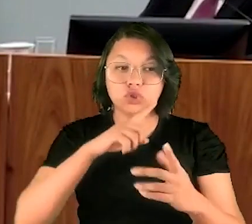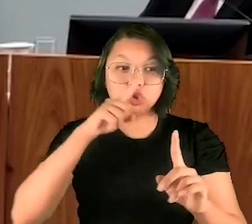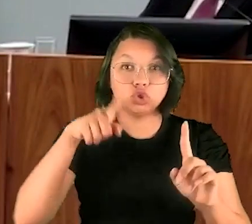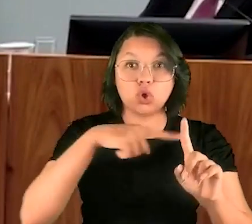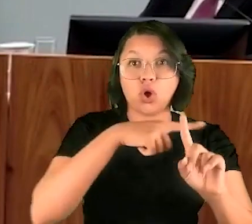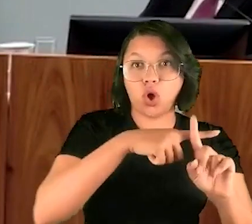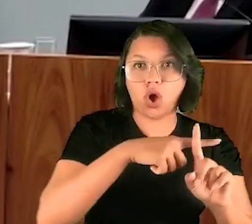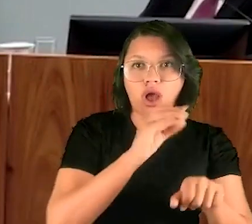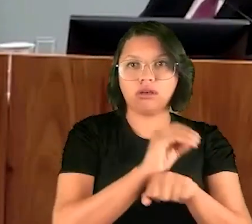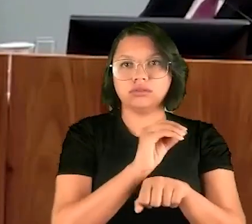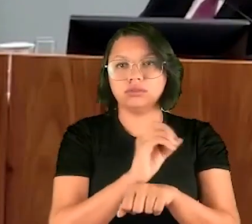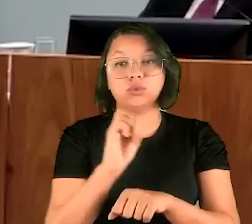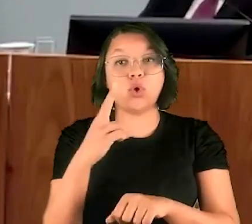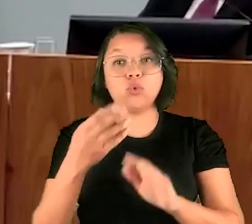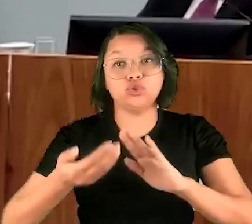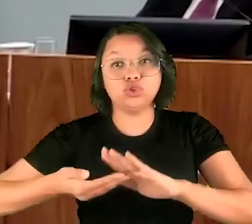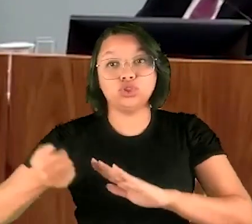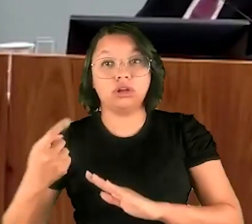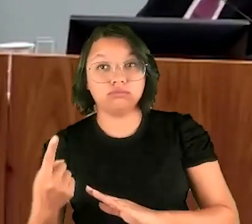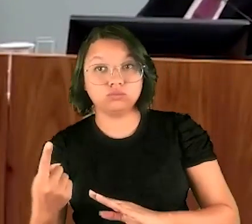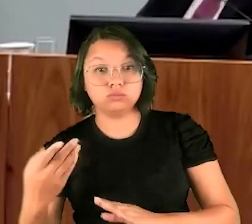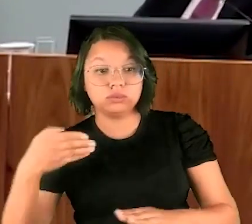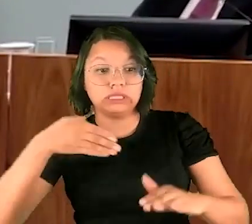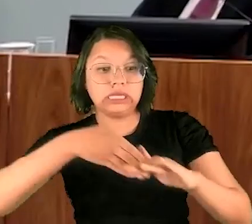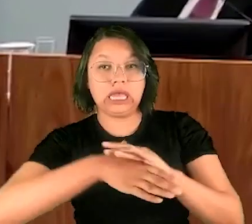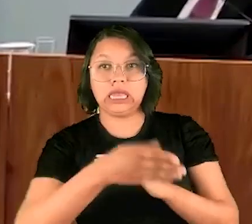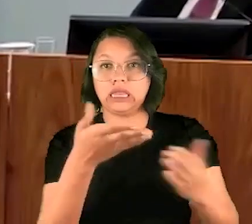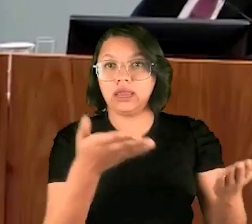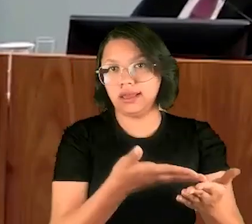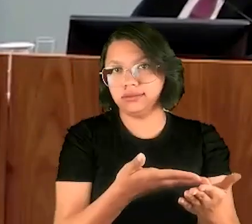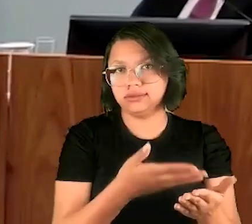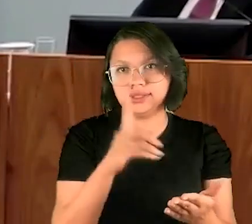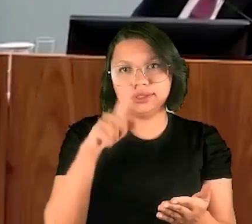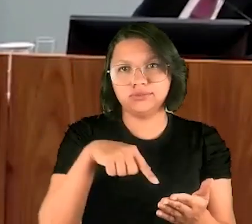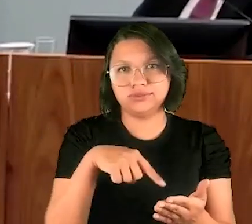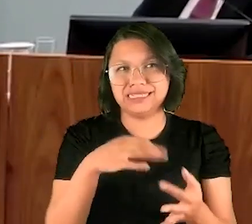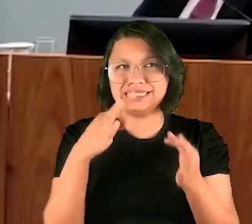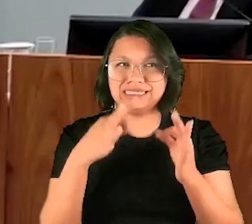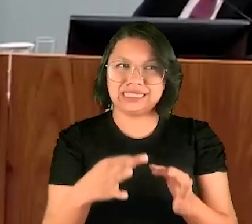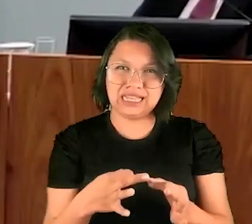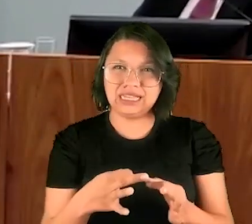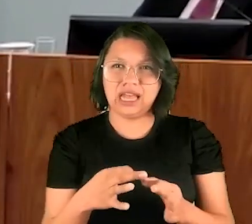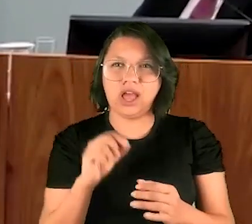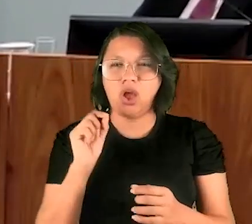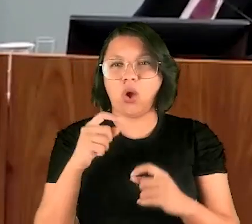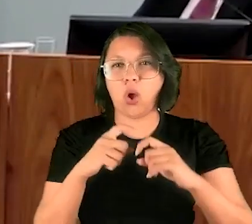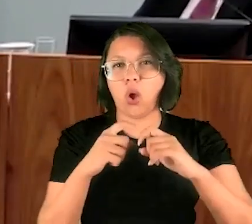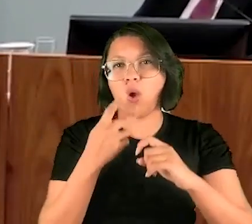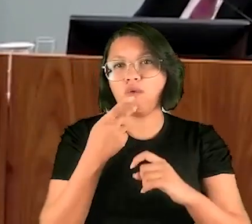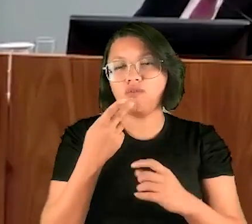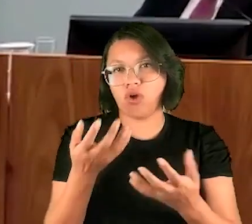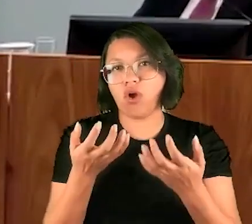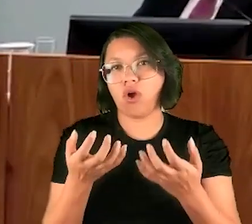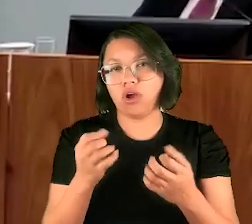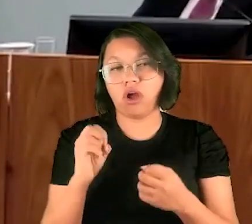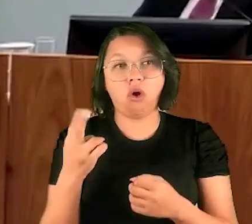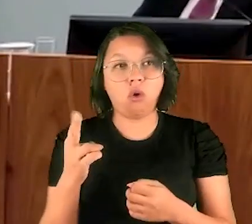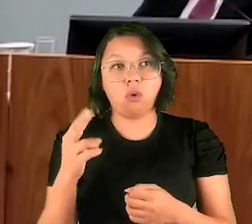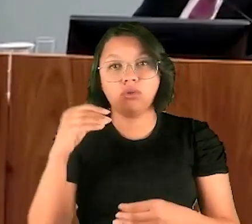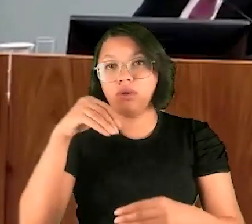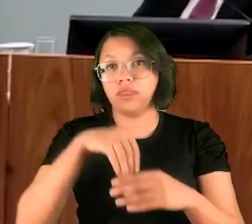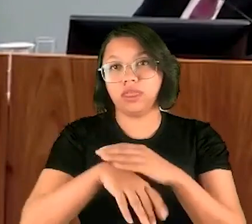adicionado ou vai tirar um para entrar aquele que não foi exatamente a prescrição ou não consta do protocolo daquela